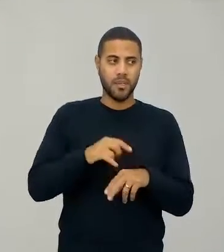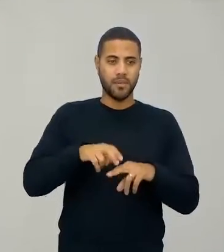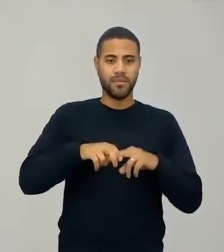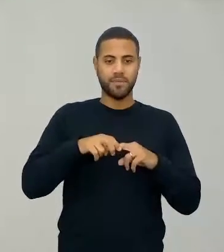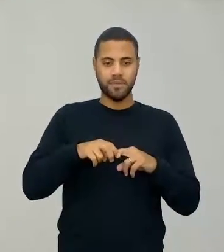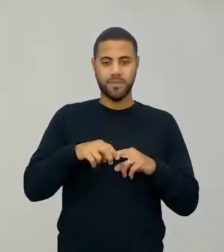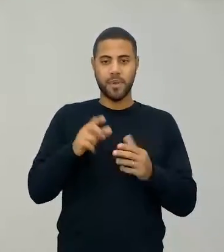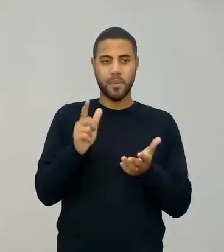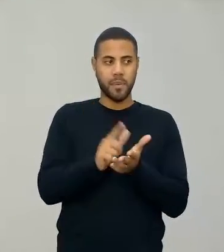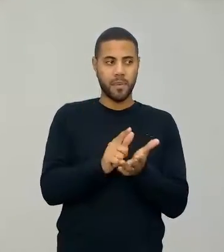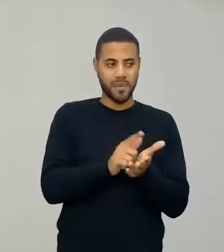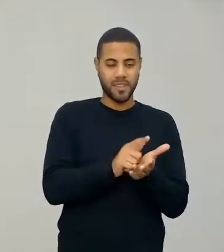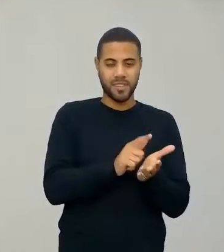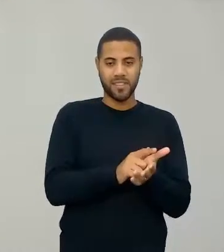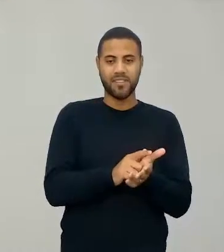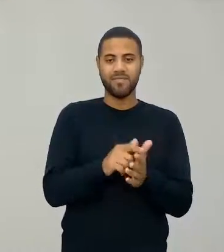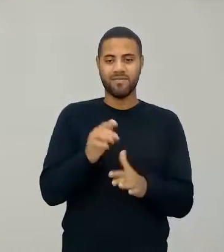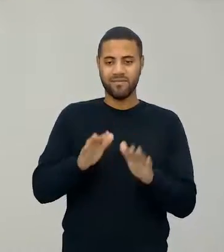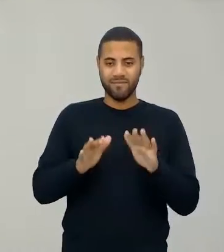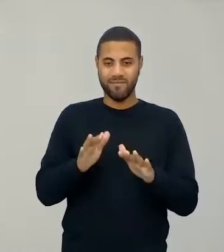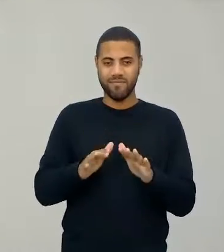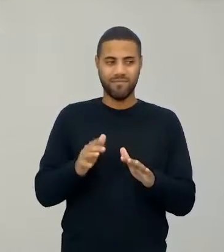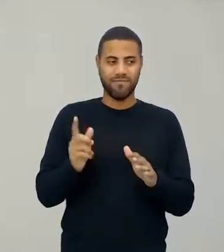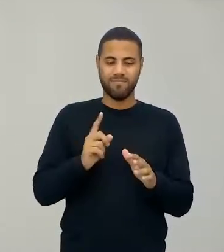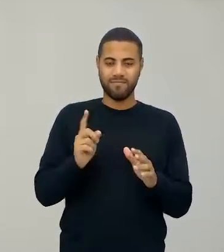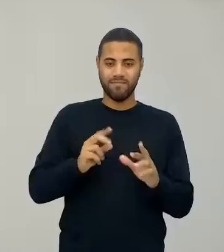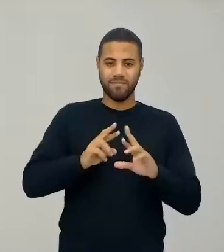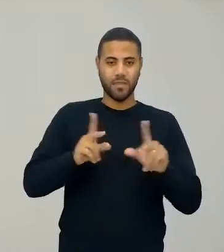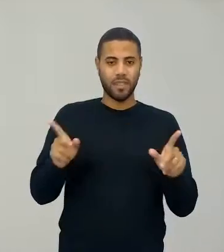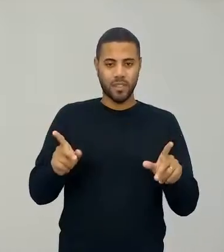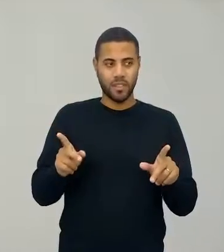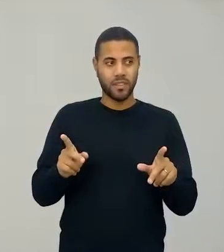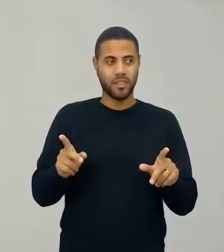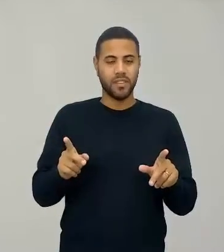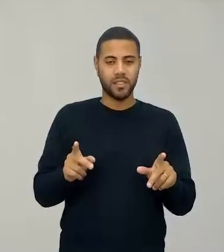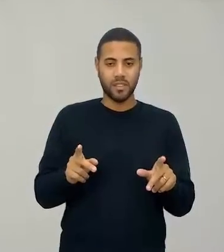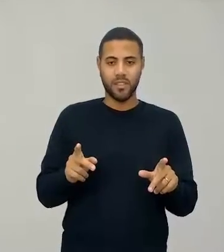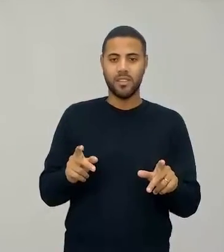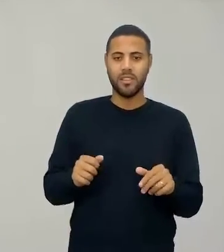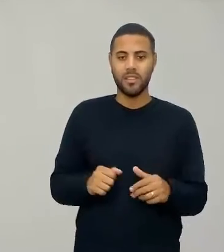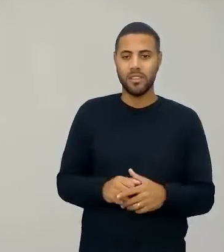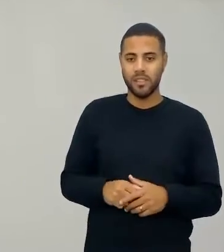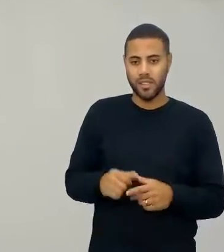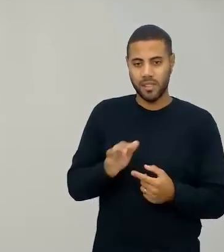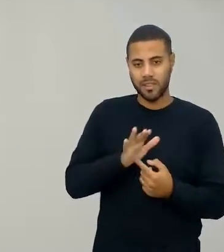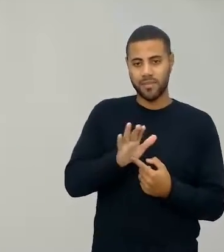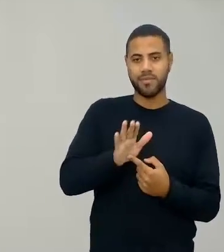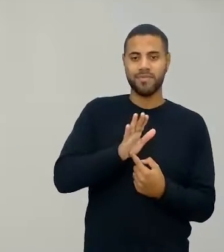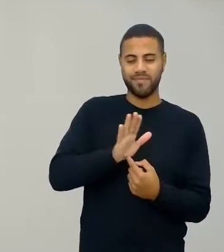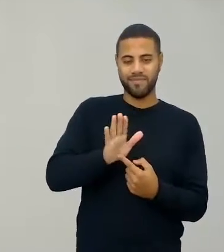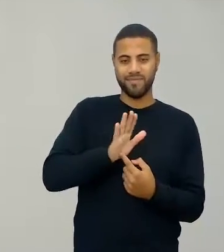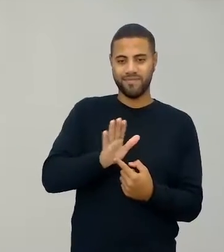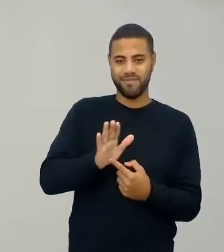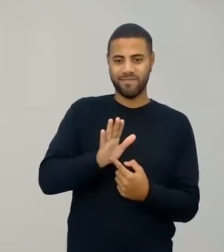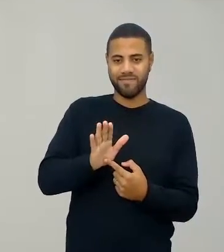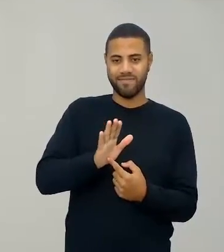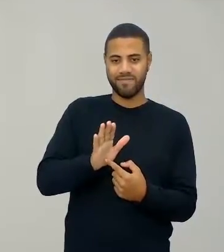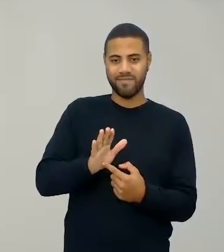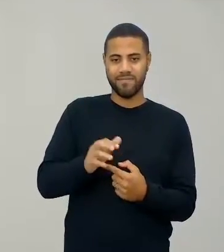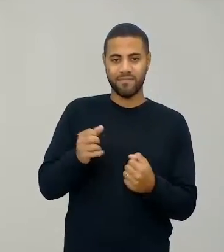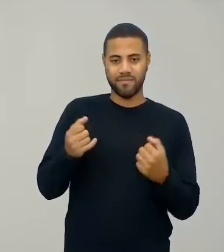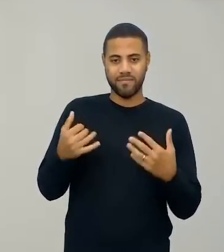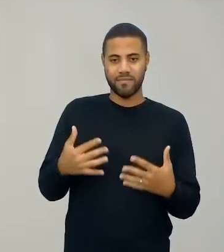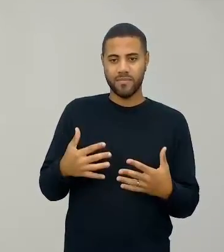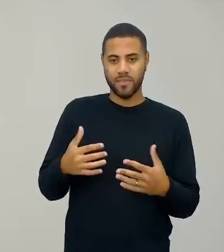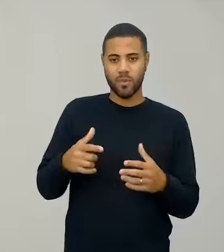tem papel ali. Mas não, está contaminado com excretas e ele deve ser disposto no